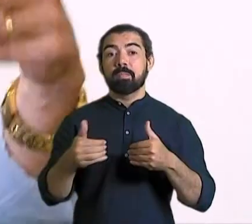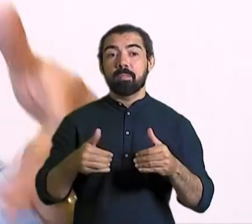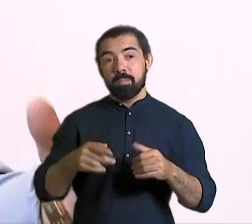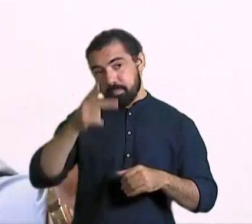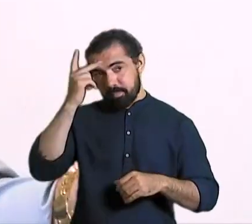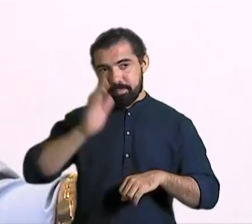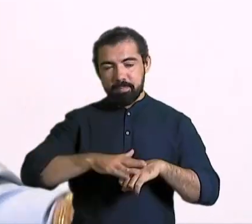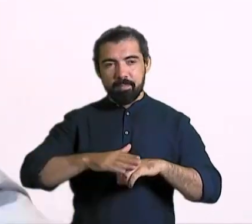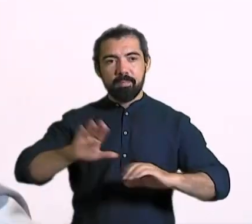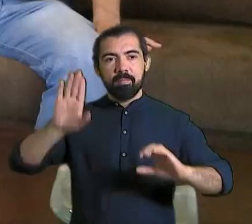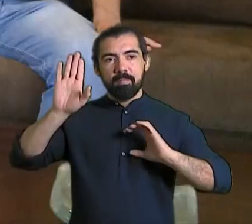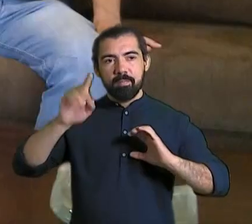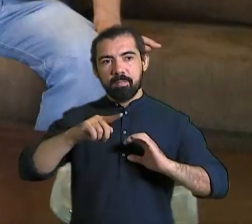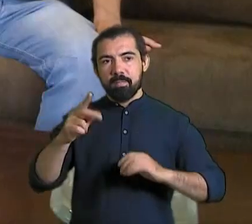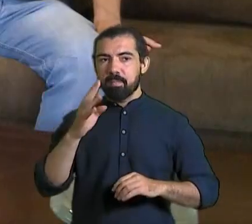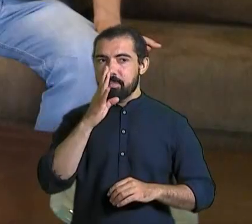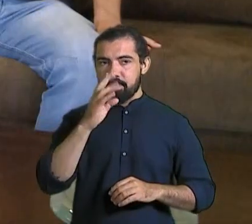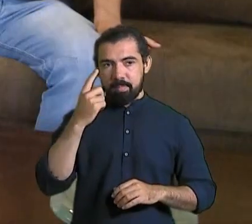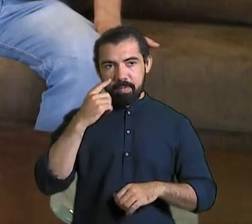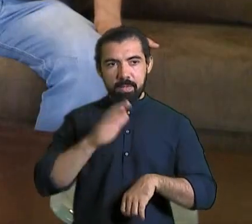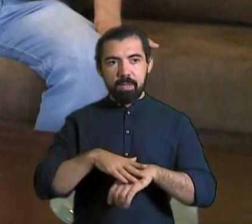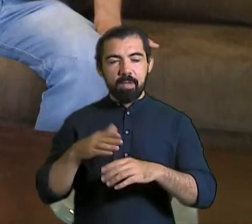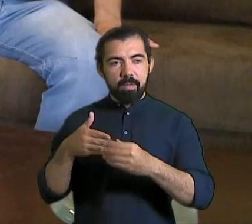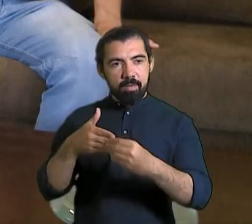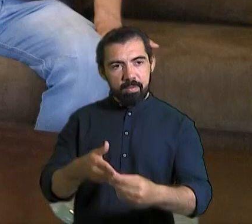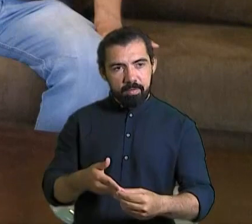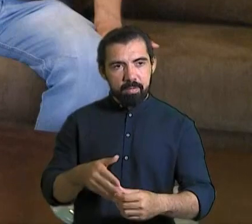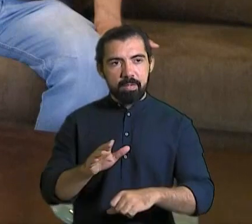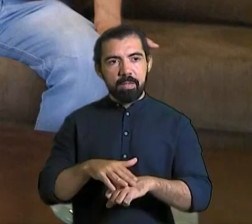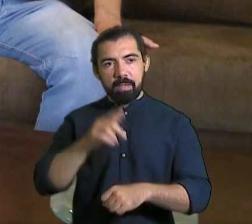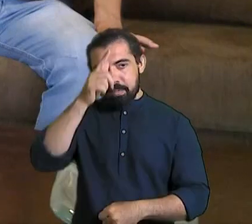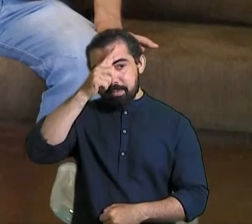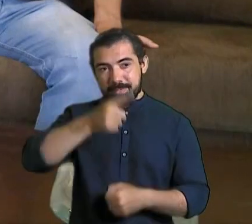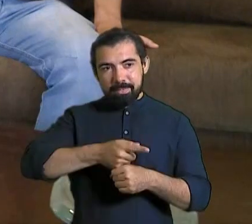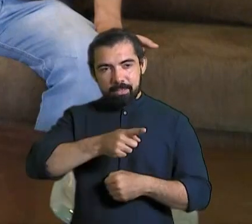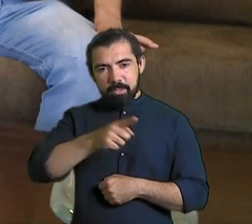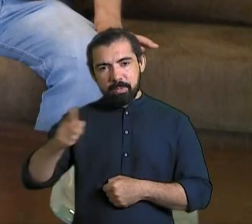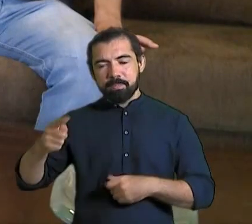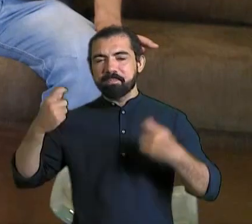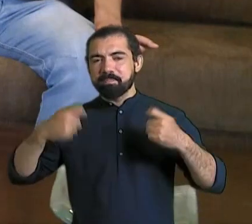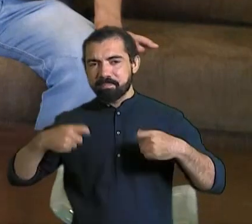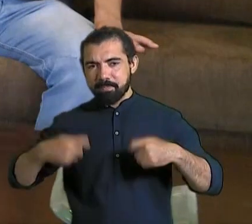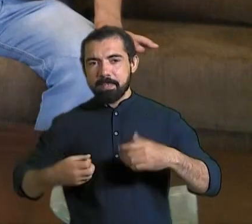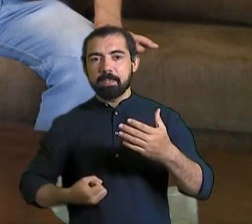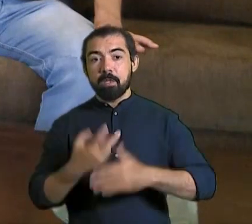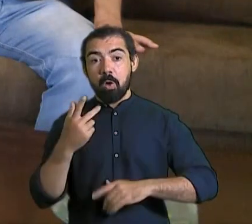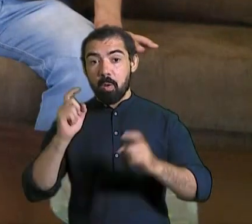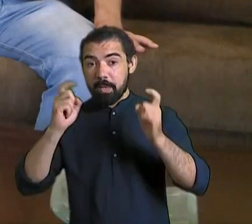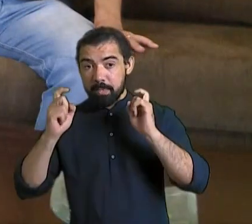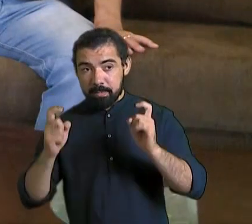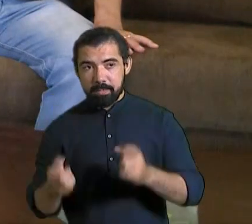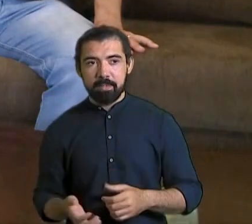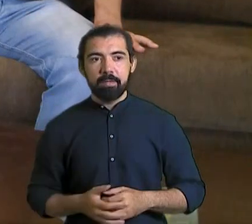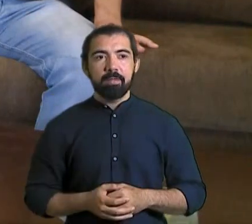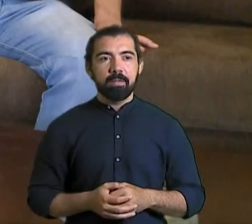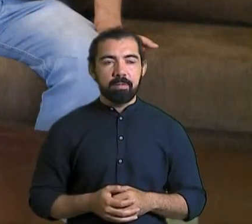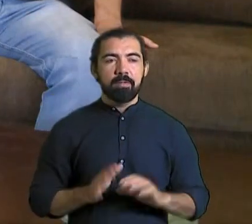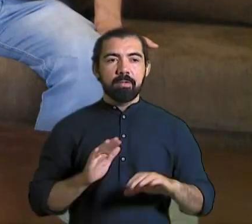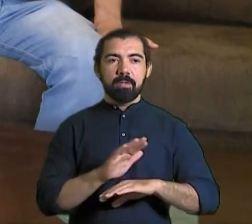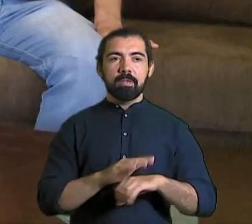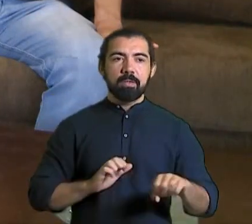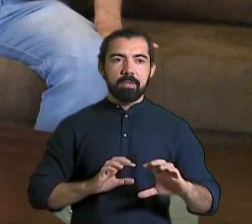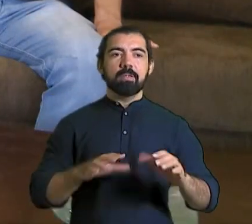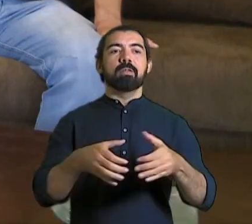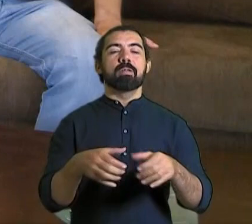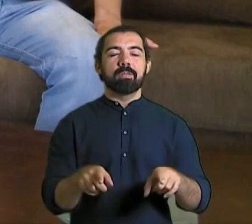aquelas assessorias que vão nos acompanhar, leve também para os gestores essa necessidade. Vamos discutir. Outra Vamos ansiedade. Chamar a comunidade para falar